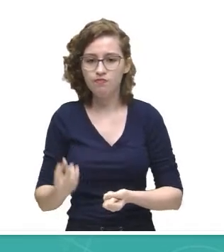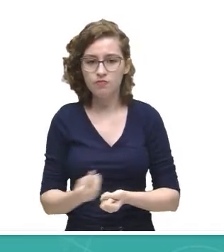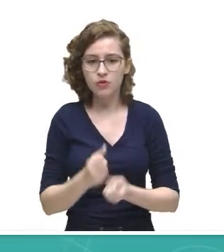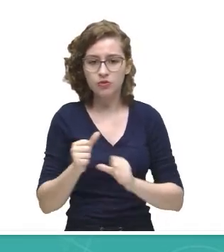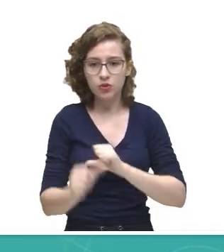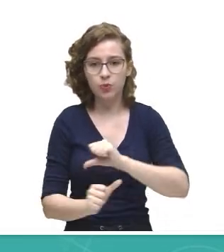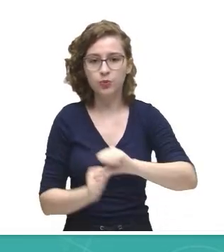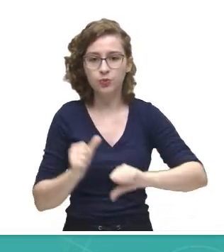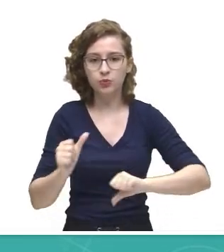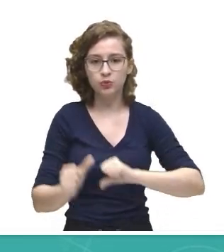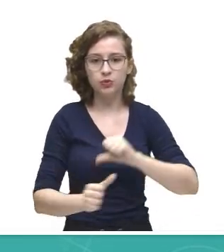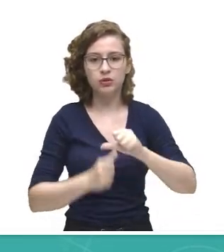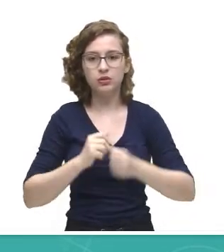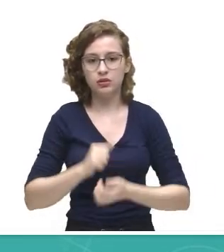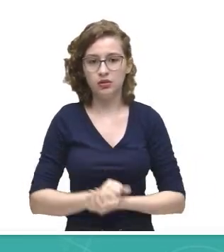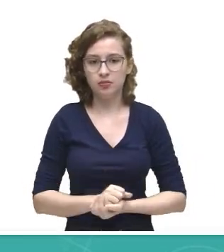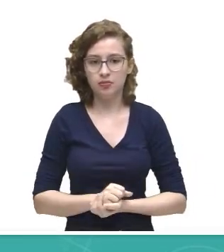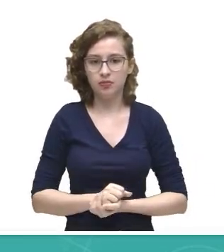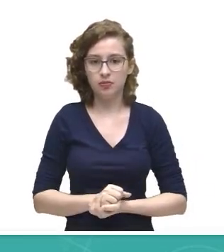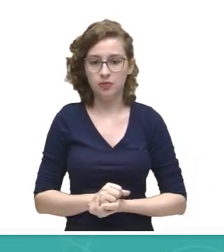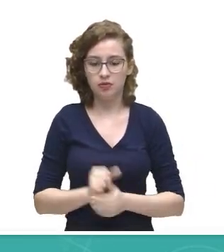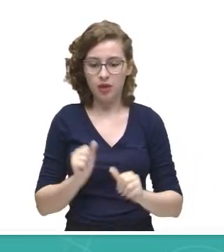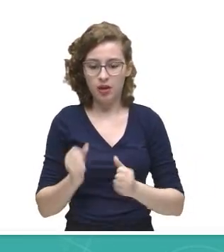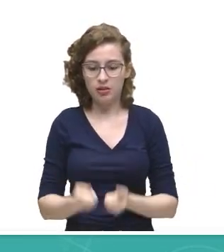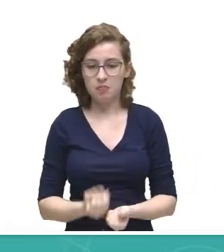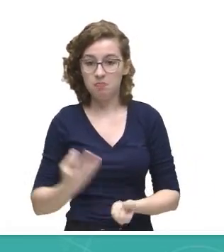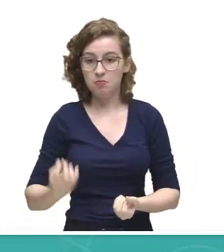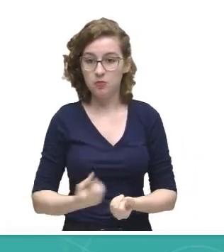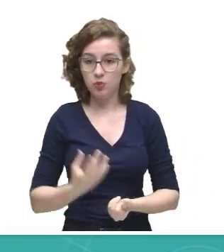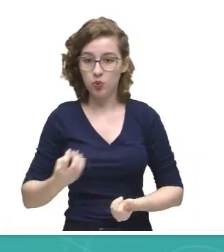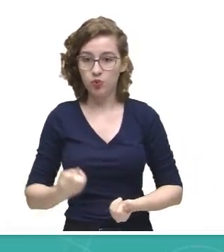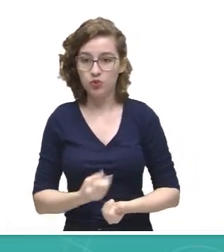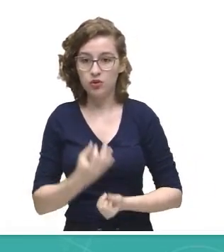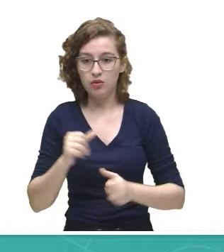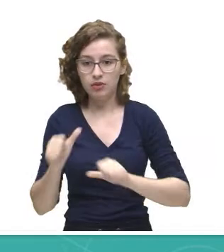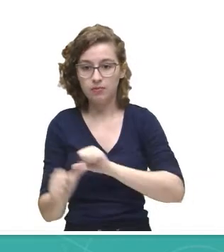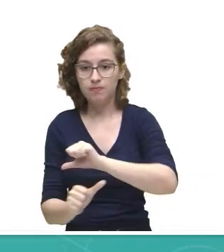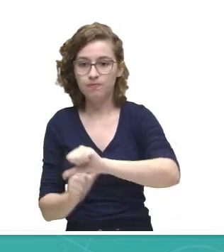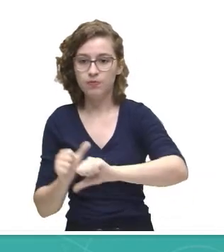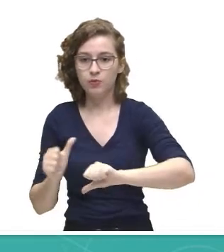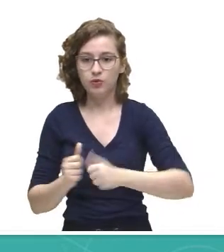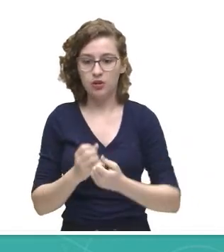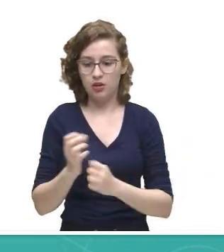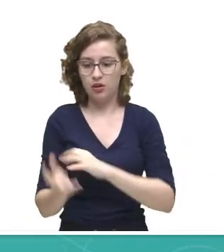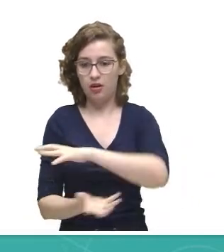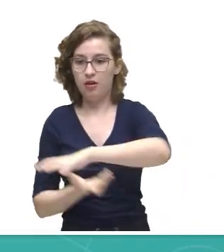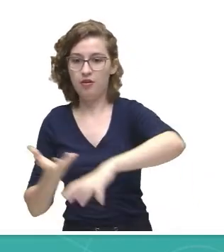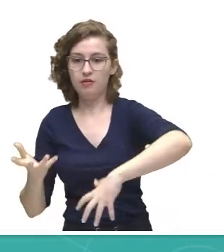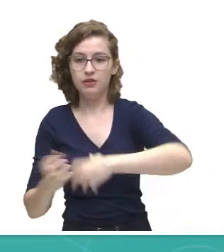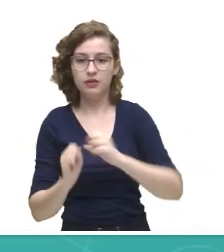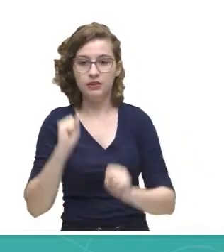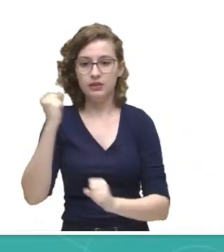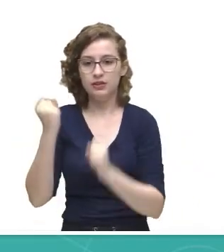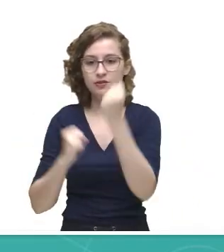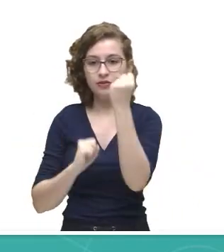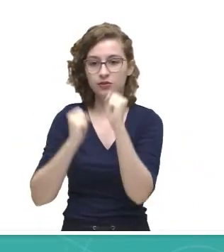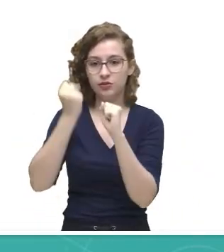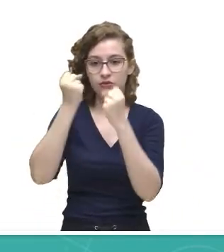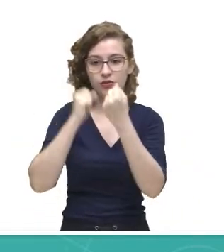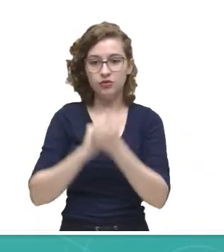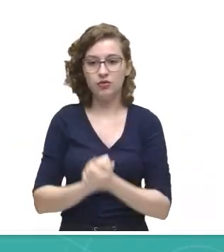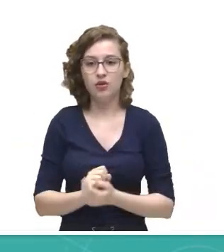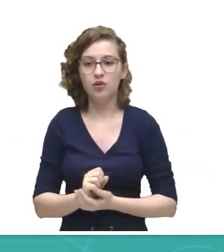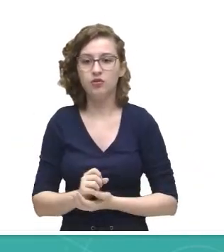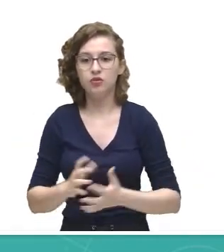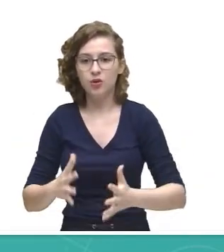que esse modo de produção vai ser aí alterado. A Revolução Industrial, ela vem trazer um impacto muito grande, né, nesse